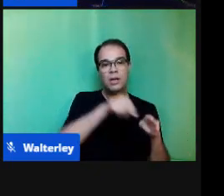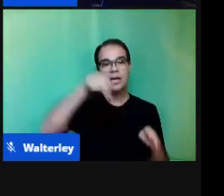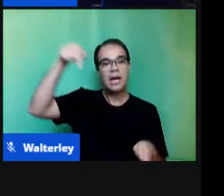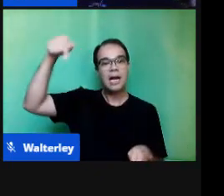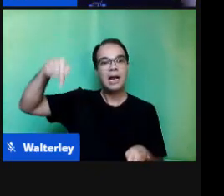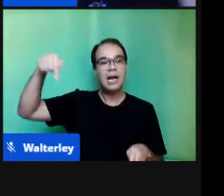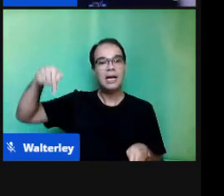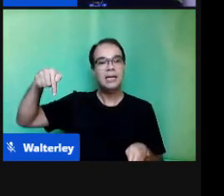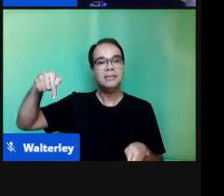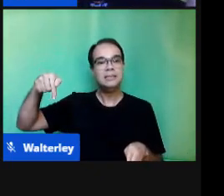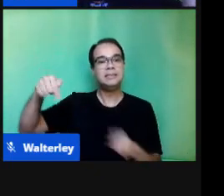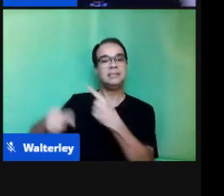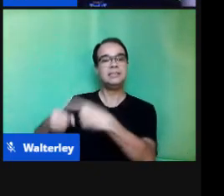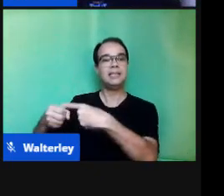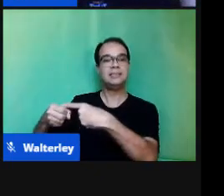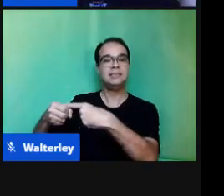cidade.